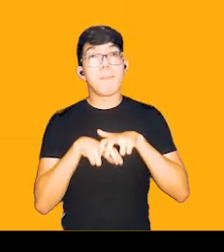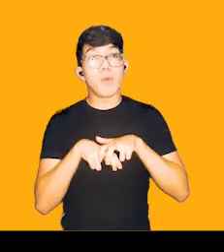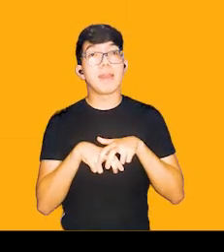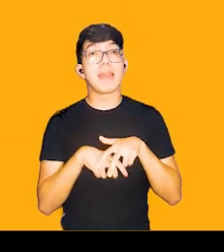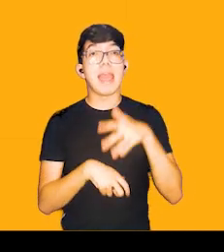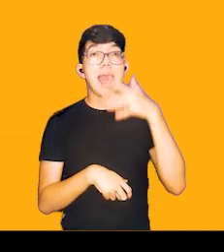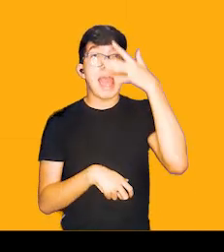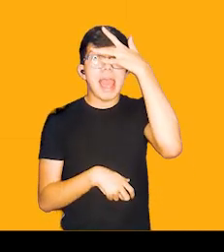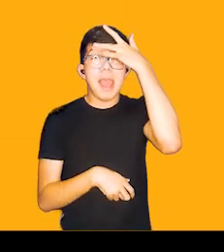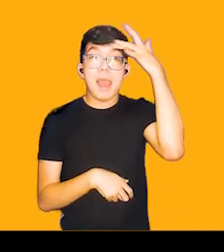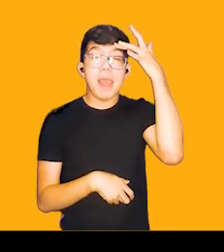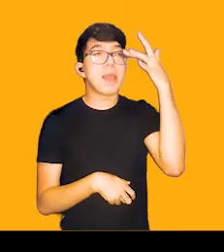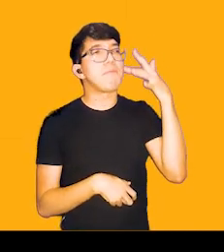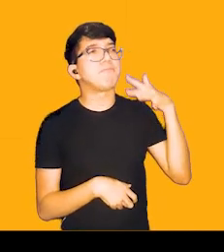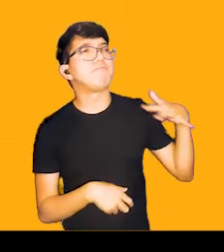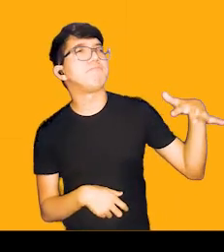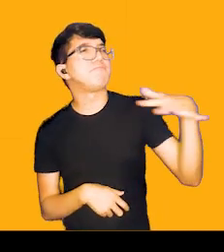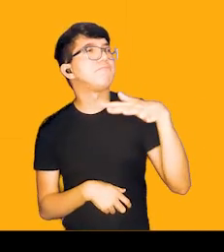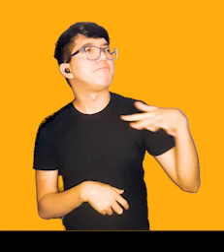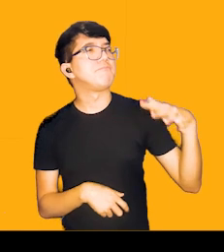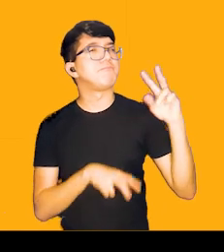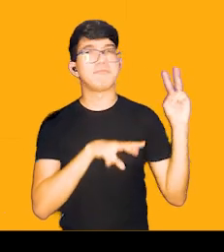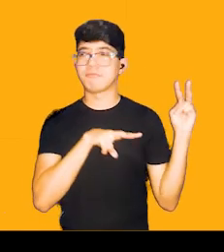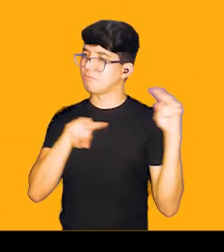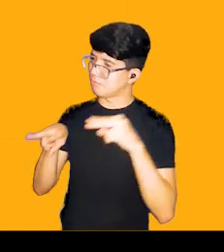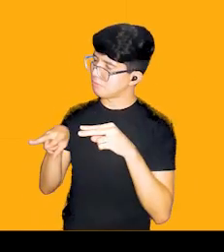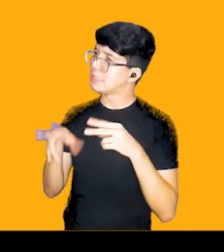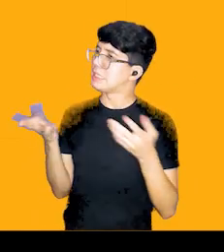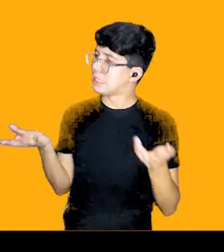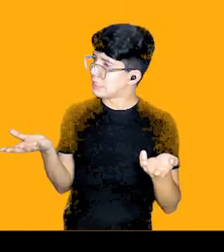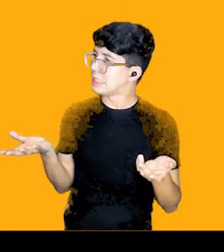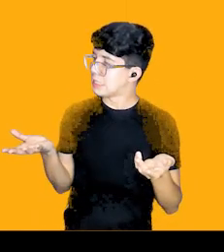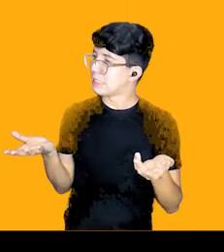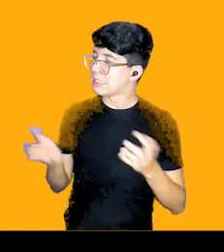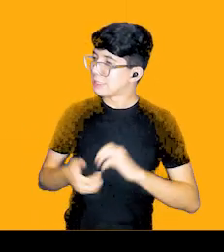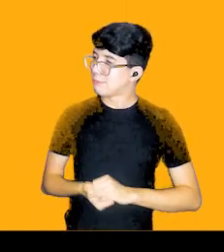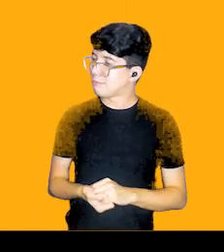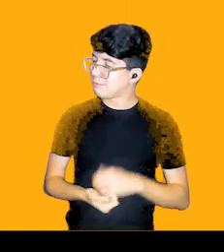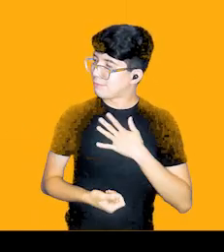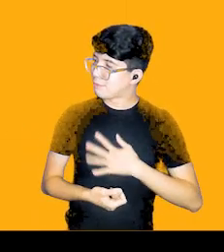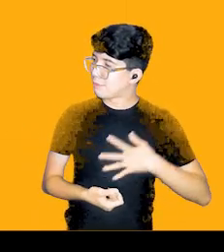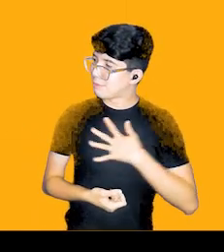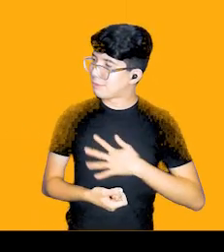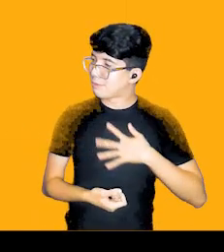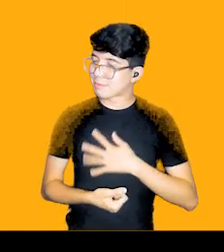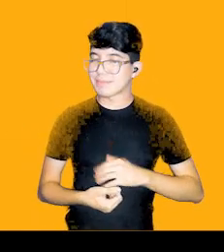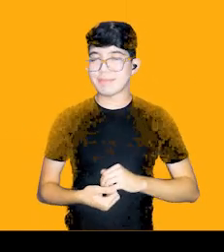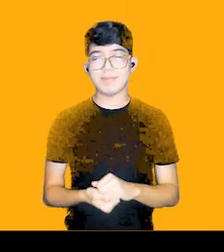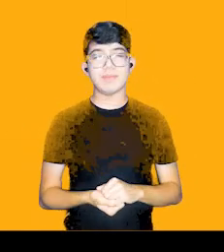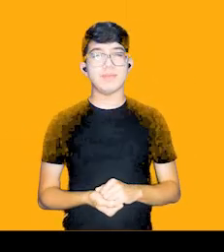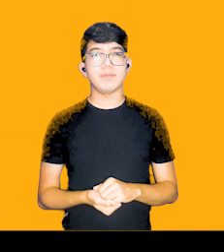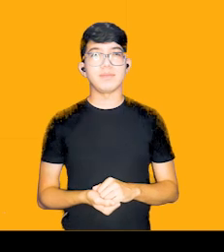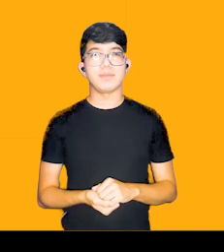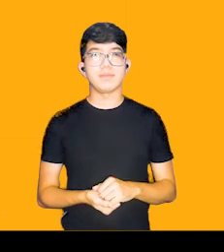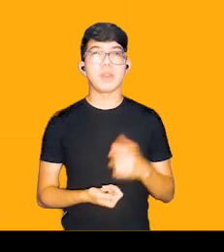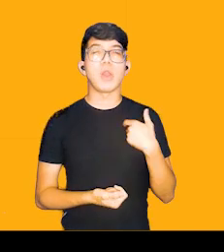também se despertou para isso e facilitou o encontro com os fotógrafos da cidade. Que logo, eu fui,